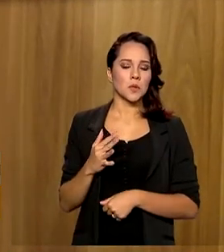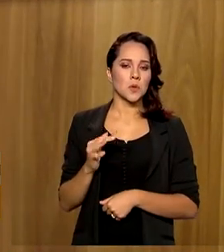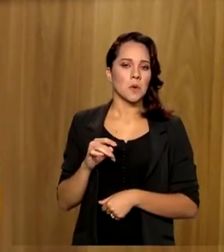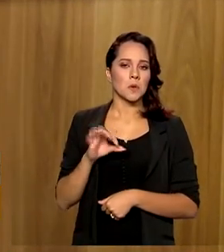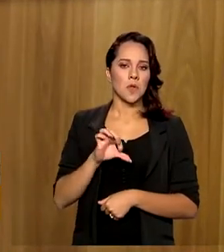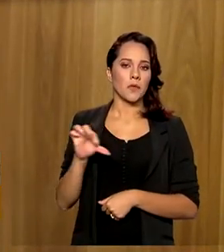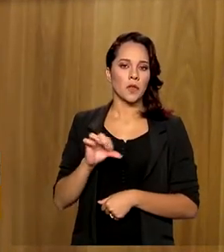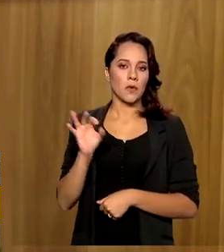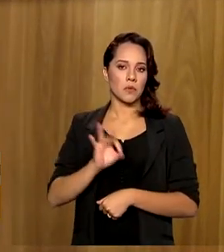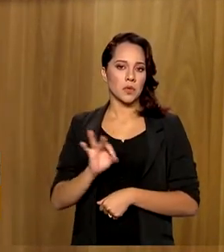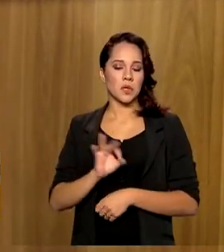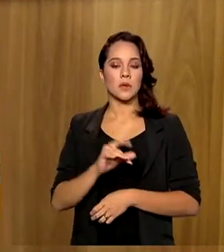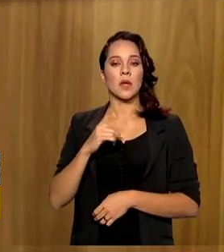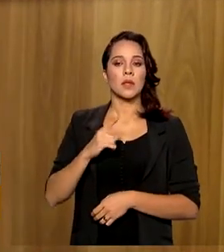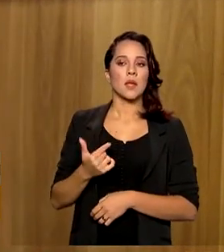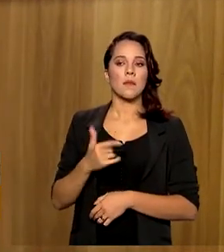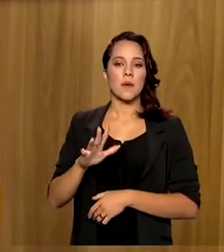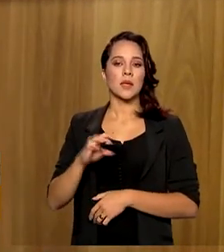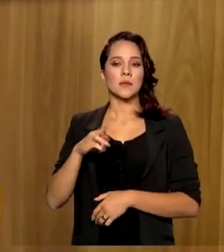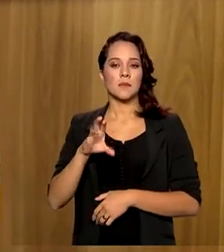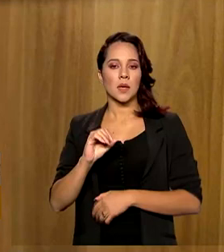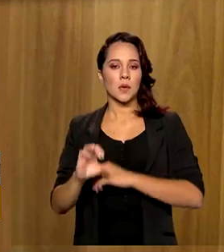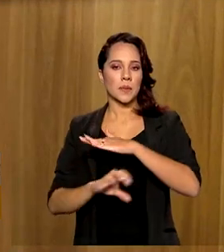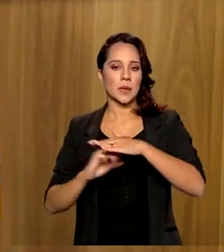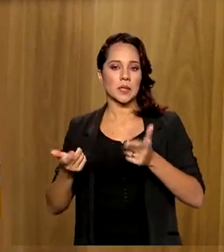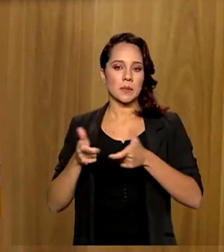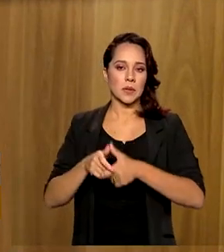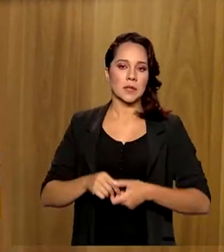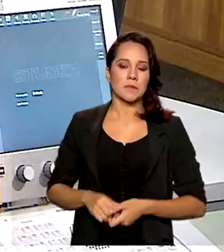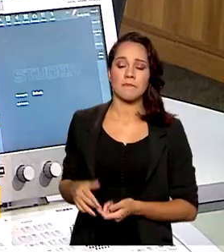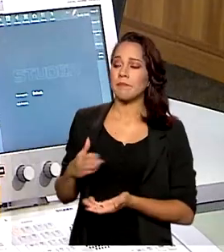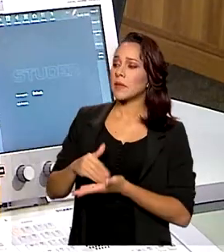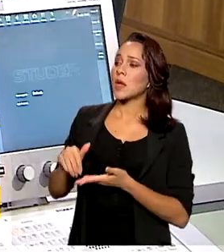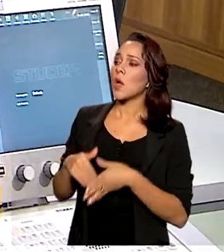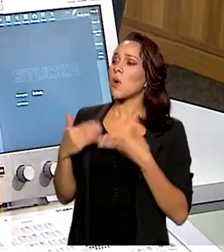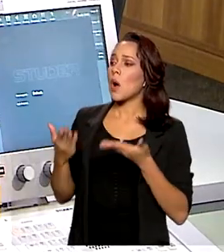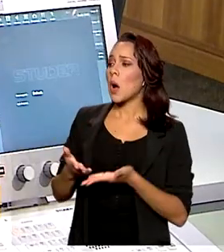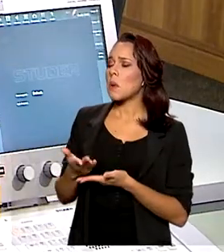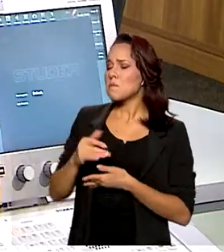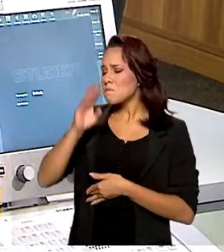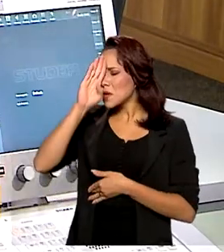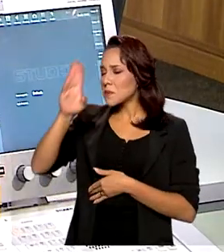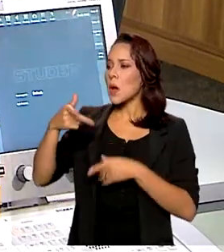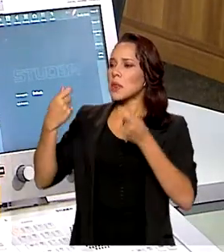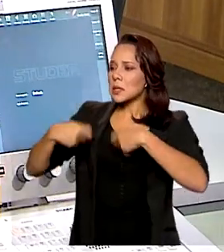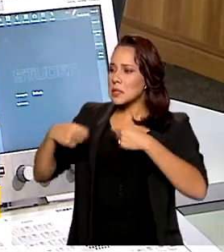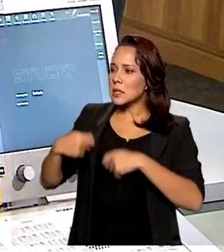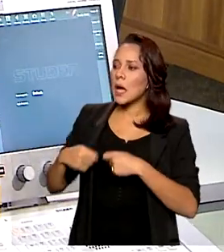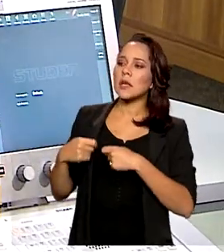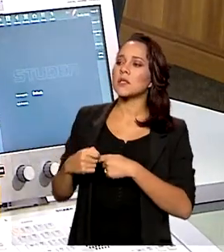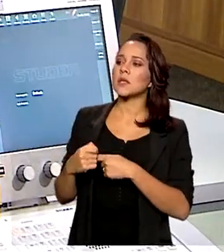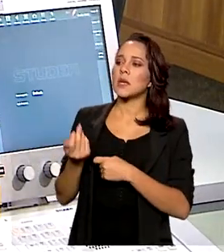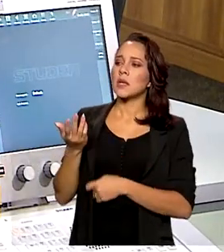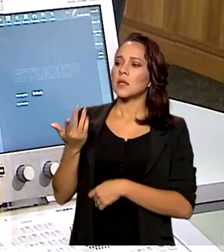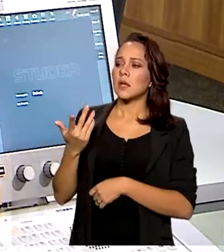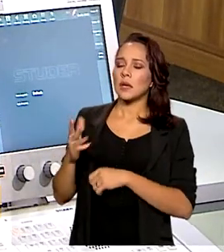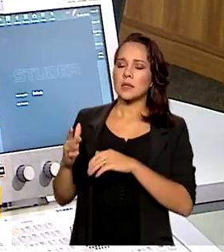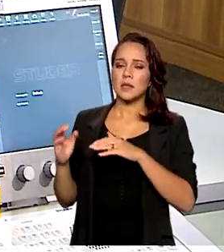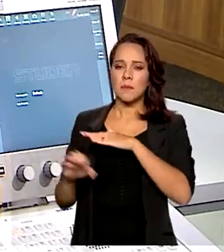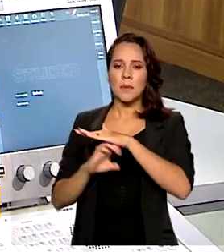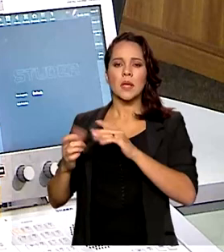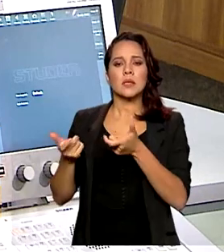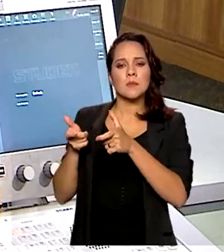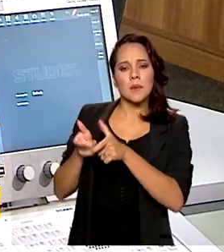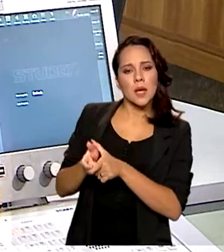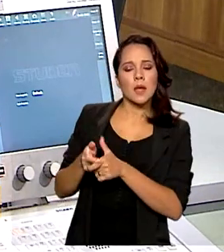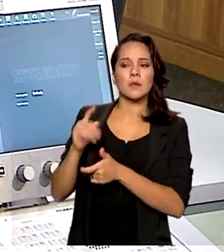de 99%, a gente tem as demais micro e pequenas empresas. Secretário, quais são as maiores necessidades das micro e pequenas